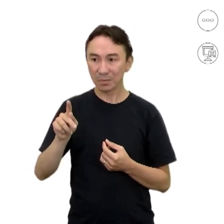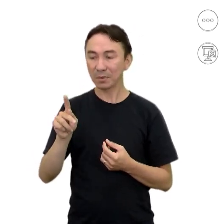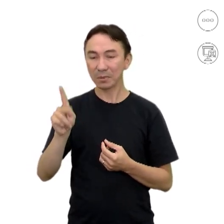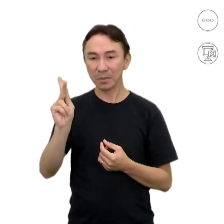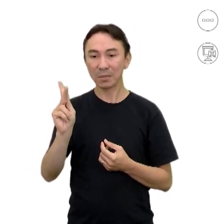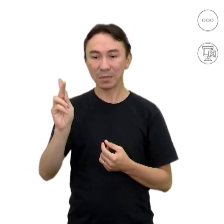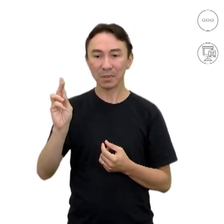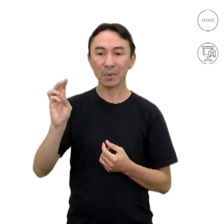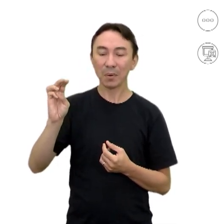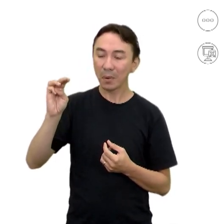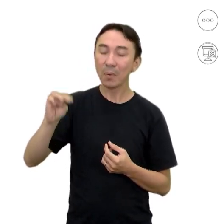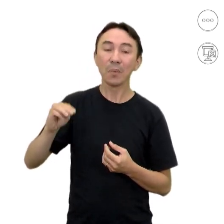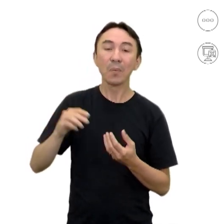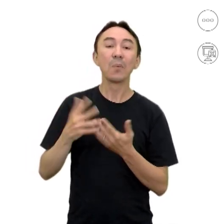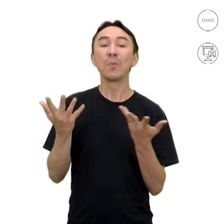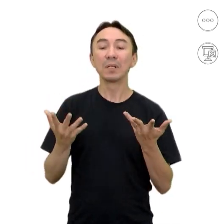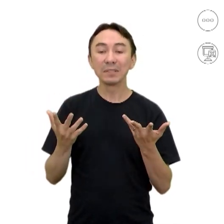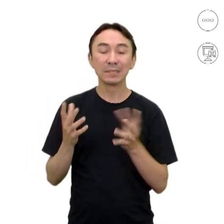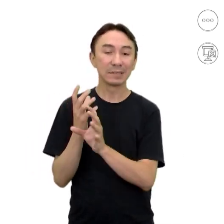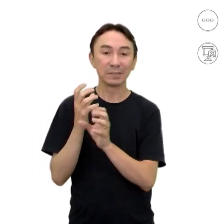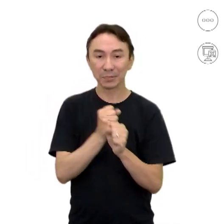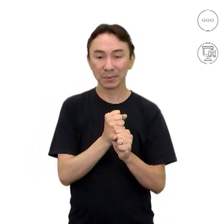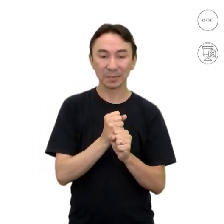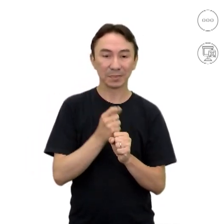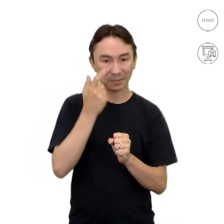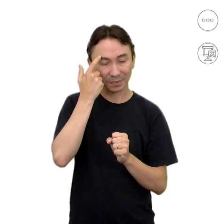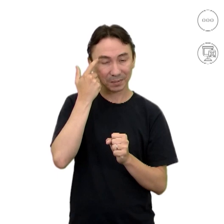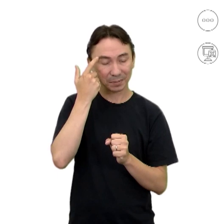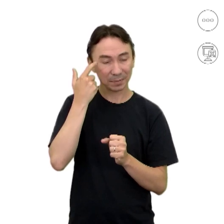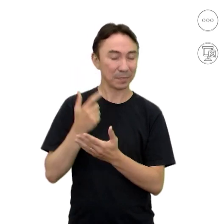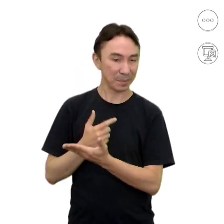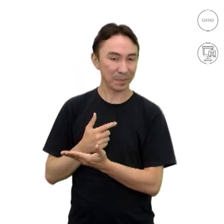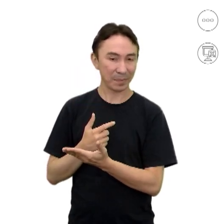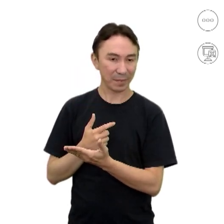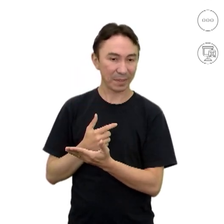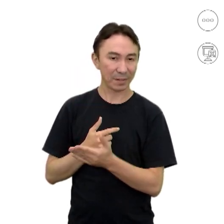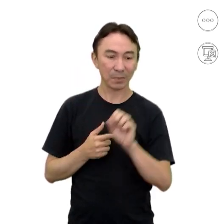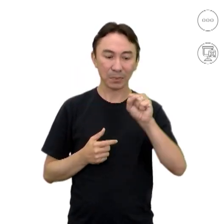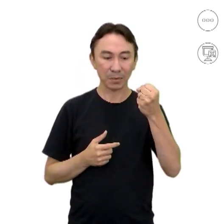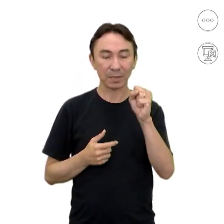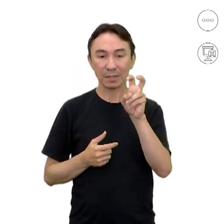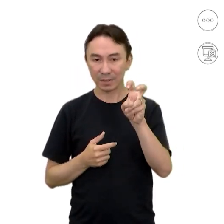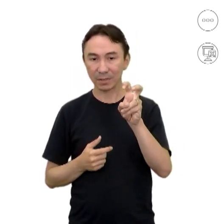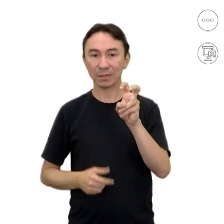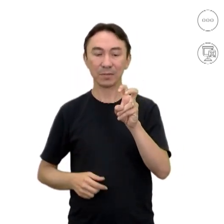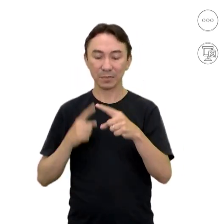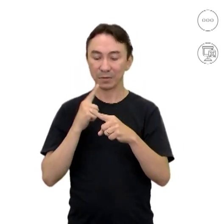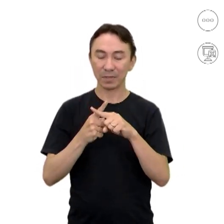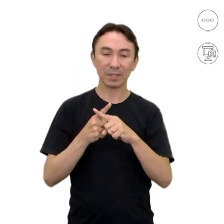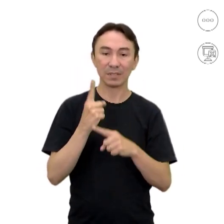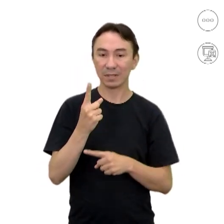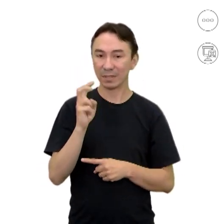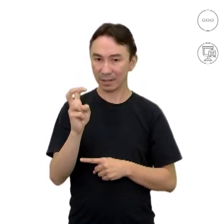quantos salgadinhos. Fazendo essa continha de vezes, ó, só para relembrar. 5 vezes 5, 25, costuma dar 25,